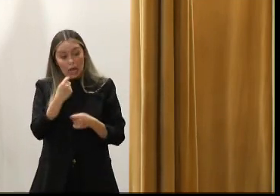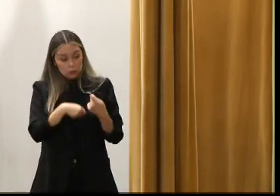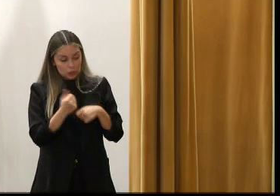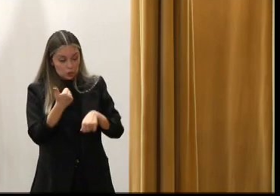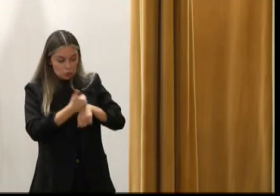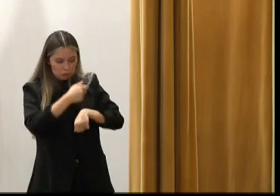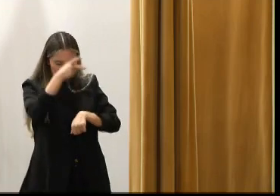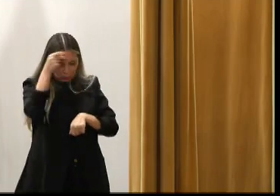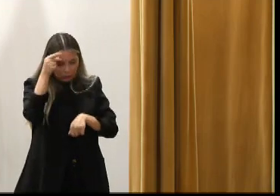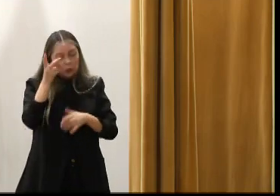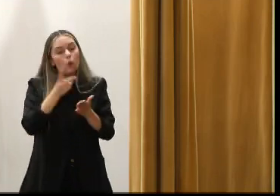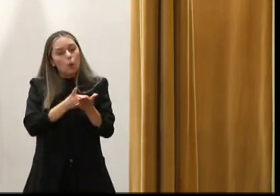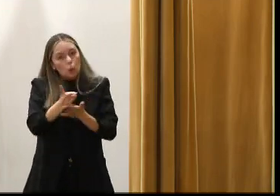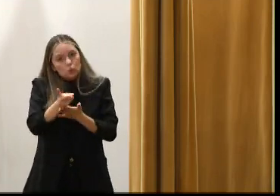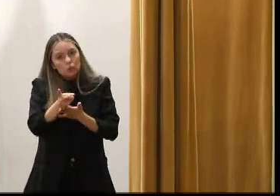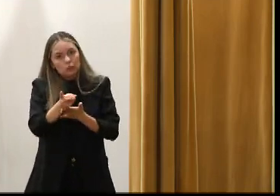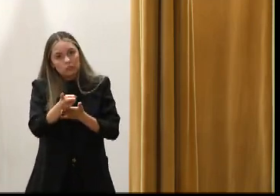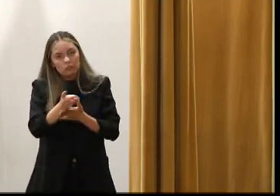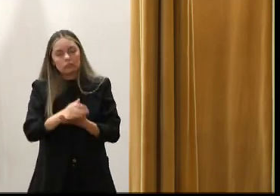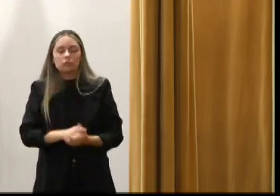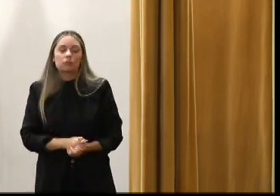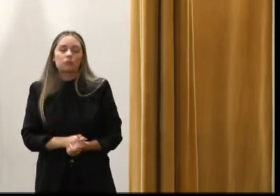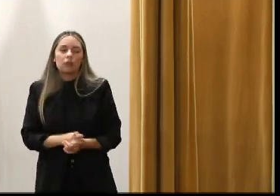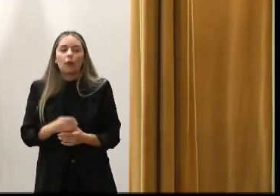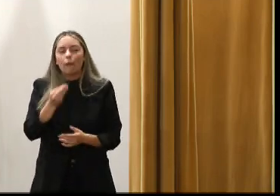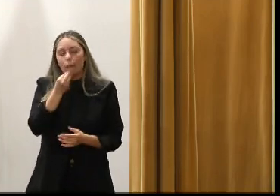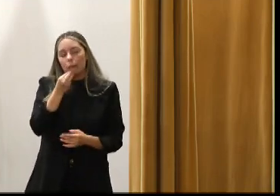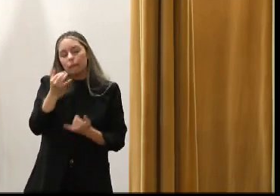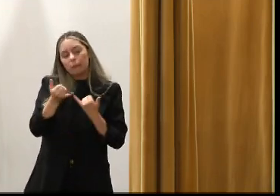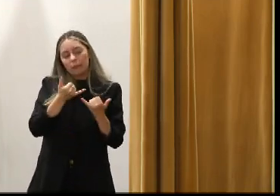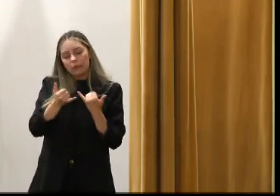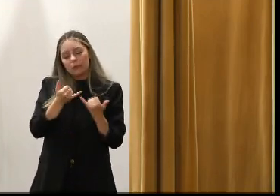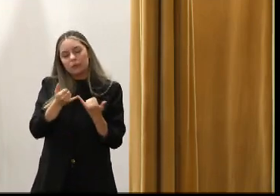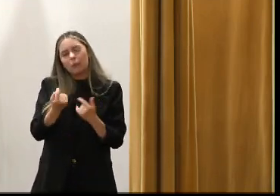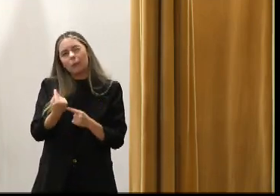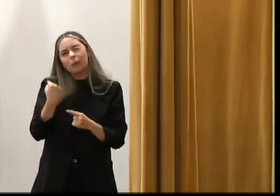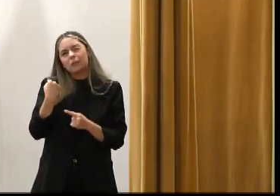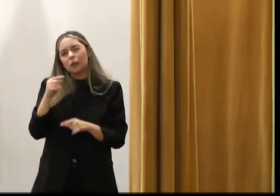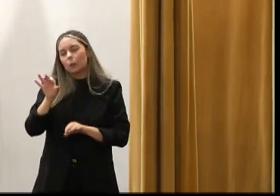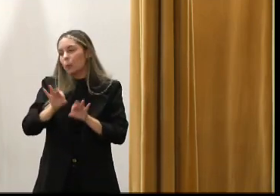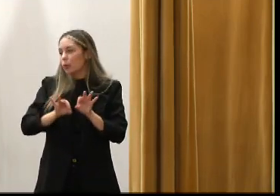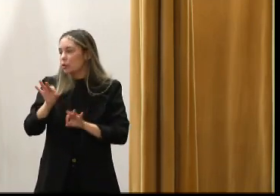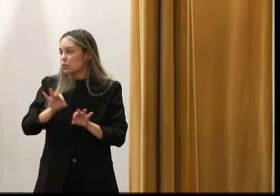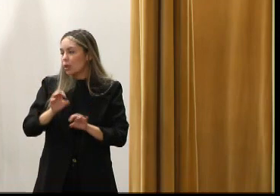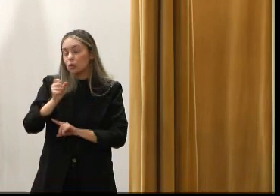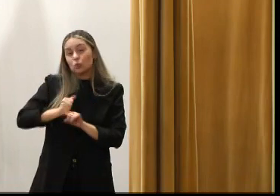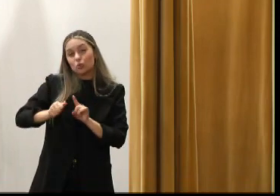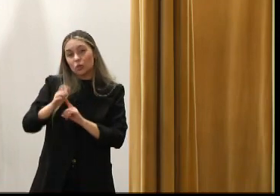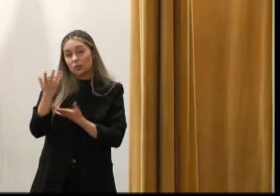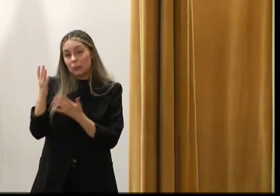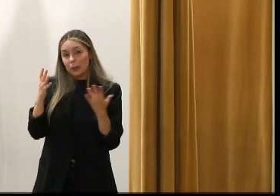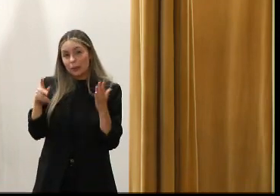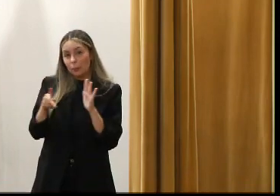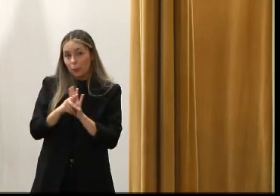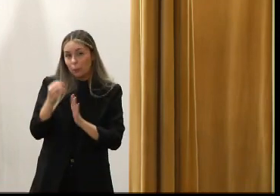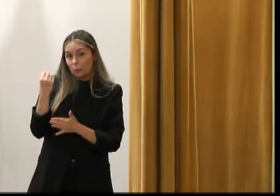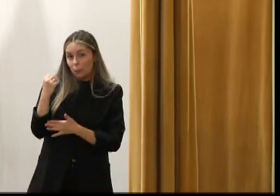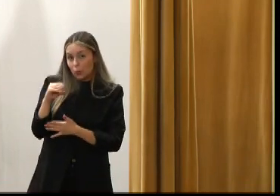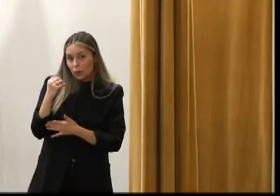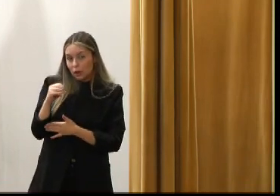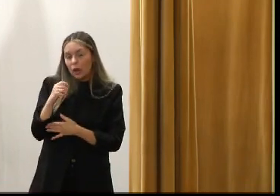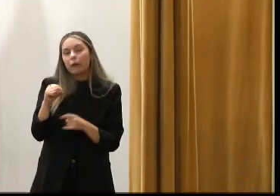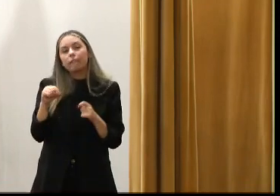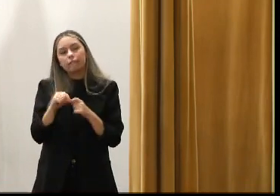adiante. Um exemplo claro e um exemplo muito importante, por exemplo, foi o Programa Socioambiental de Porto Alegre, que